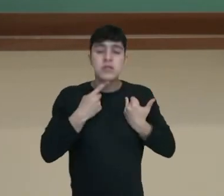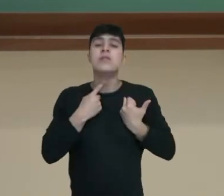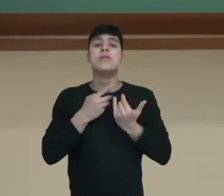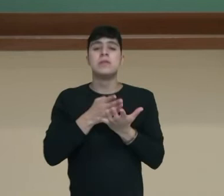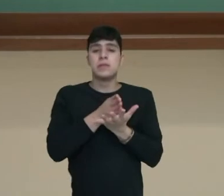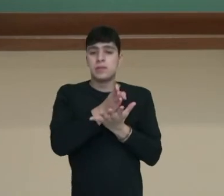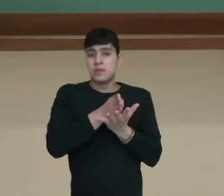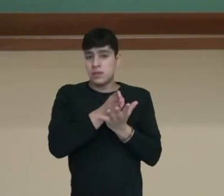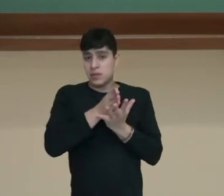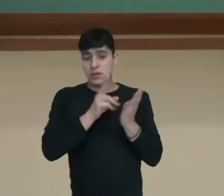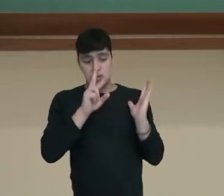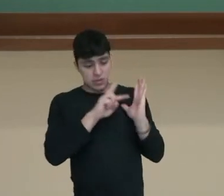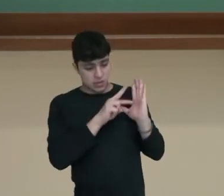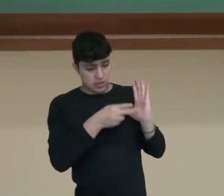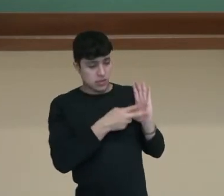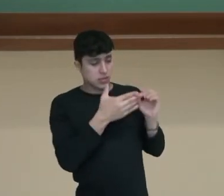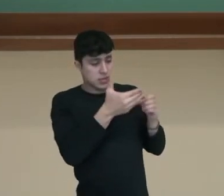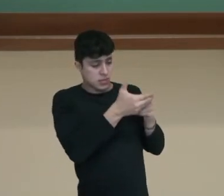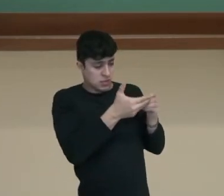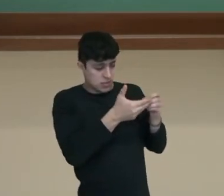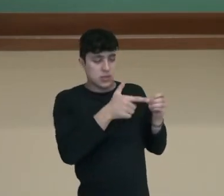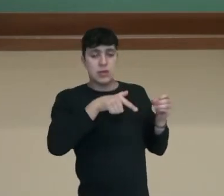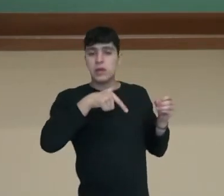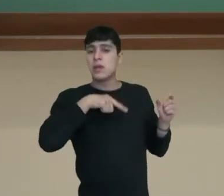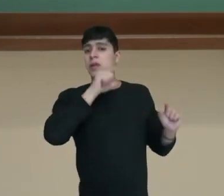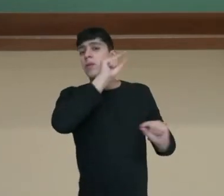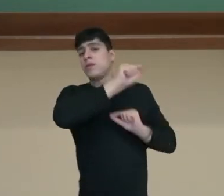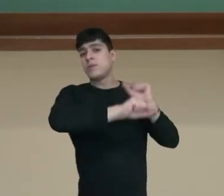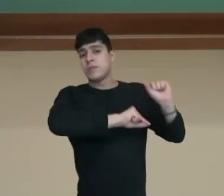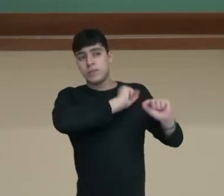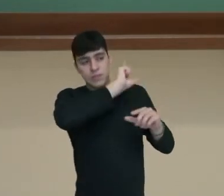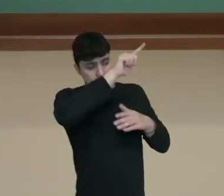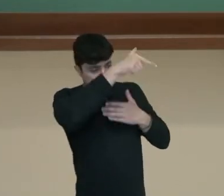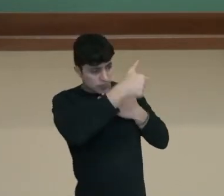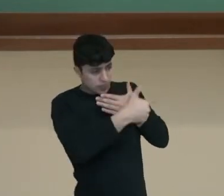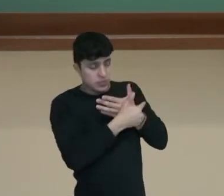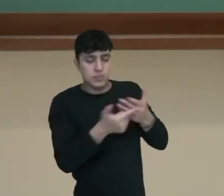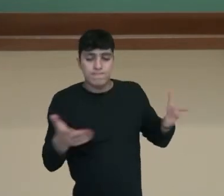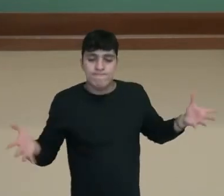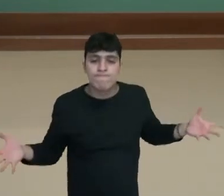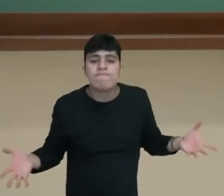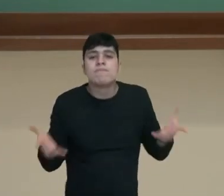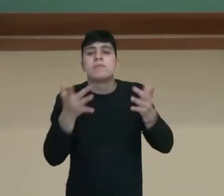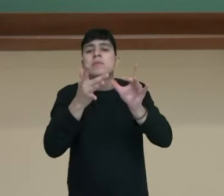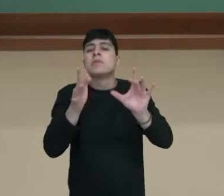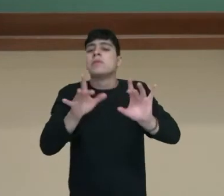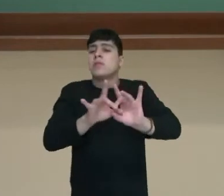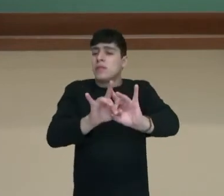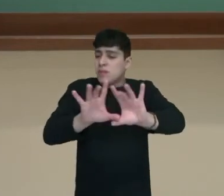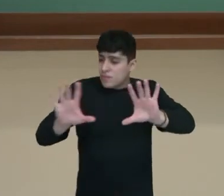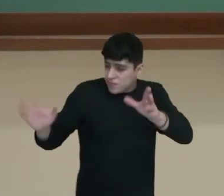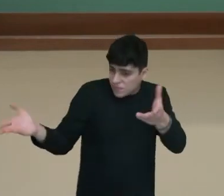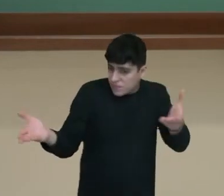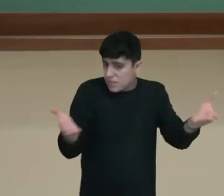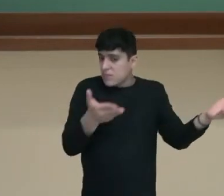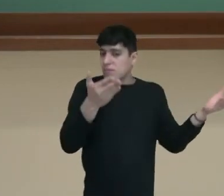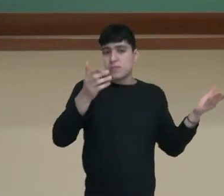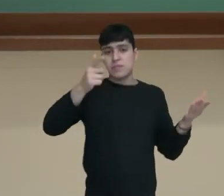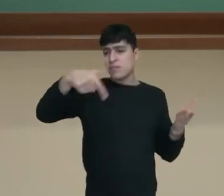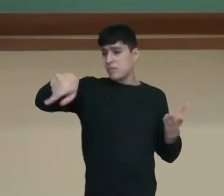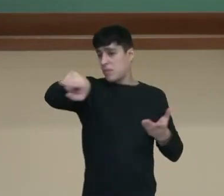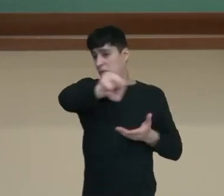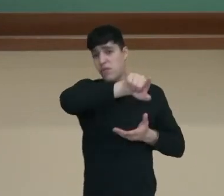Estado também está assumindo a tarefa de ajudar, né, de permitir, de não deixar que as pessoas sejam obrigadas a seguir